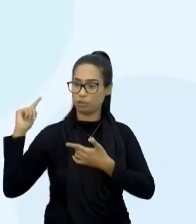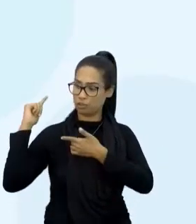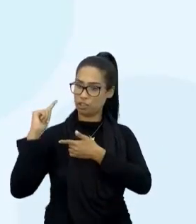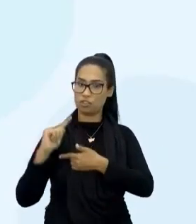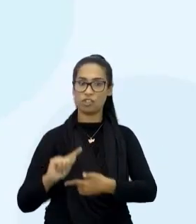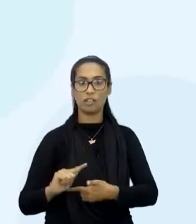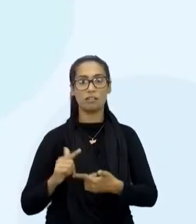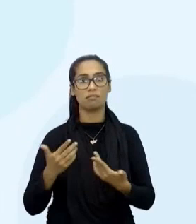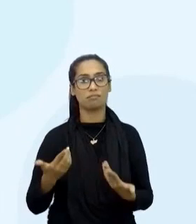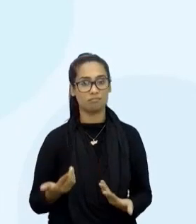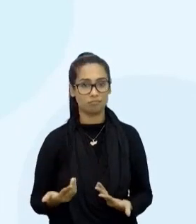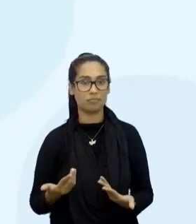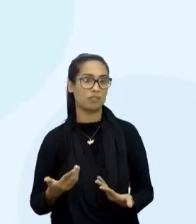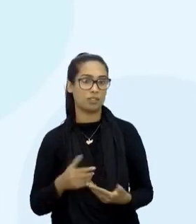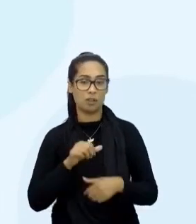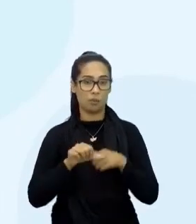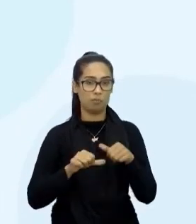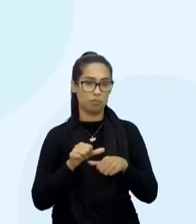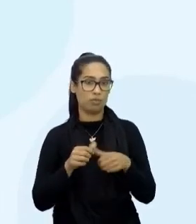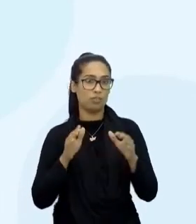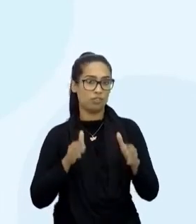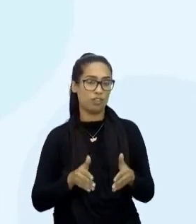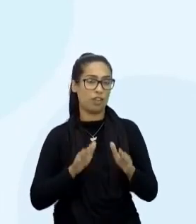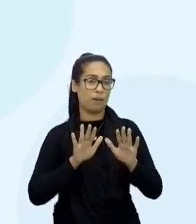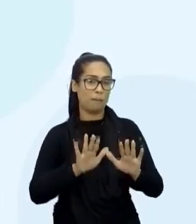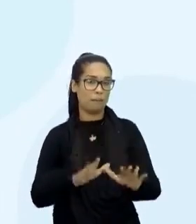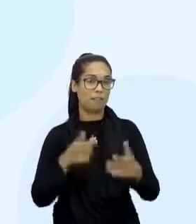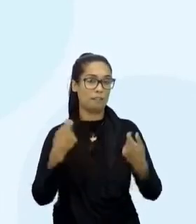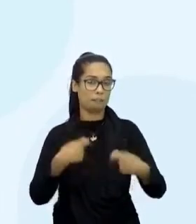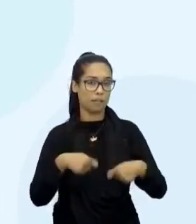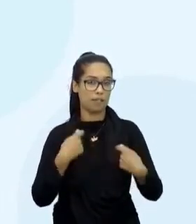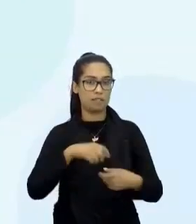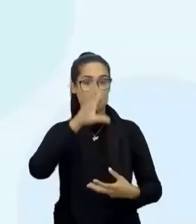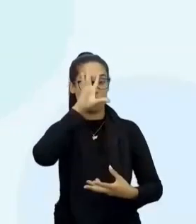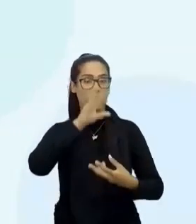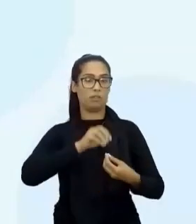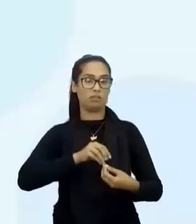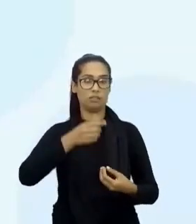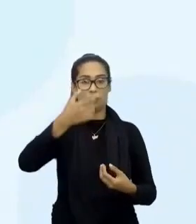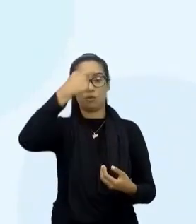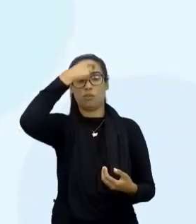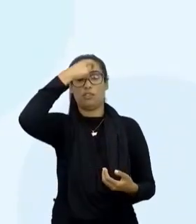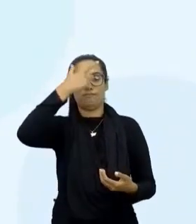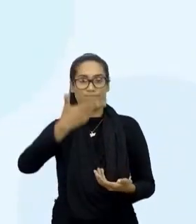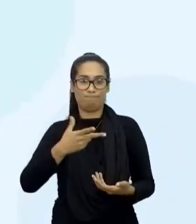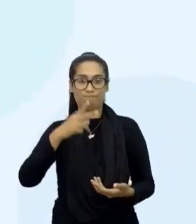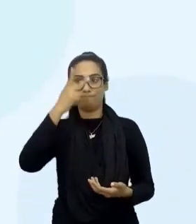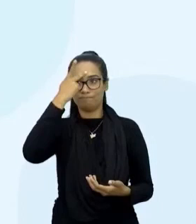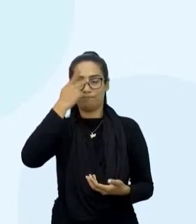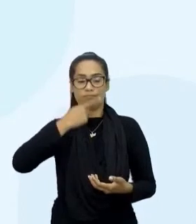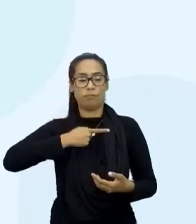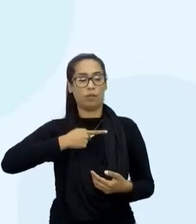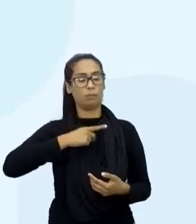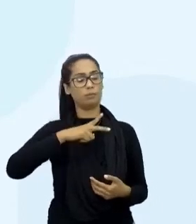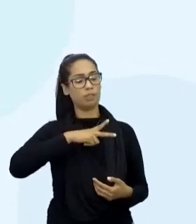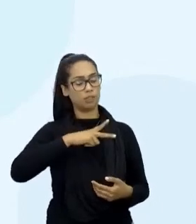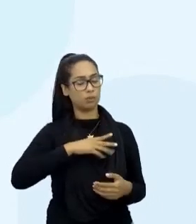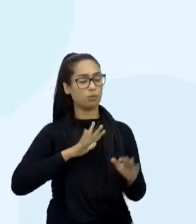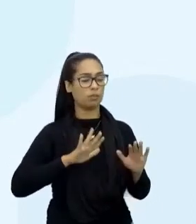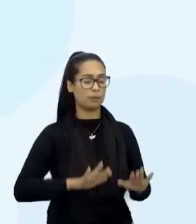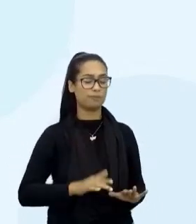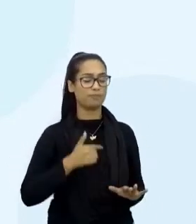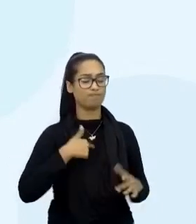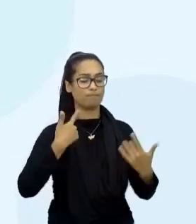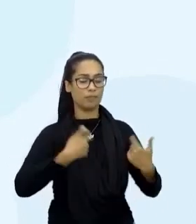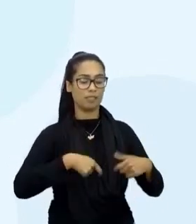tendo. Portanto, é necessário que haja uma conscientização, principalmente individual, de que a água que você desperdiça hoje pode